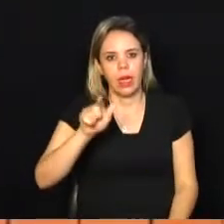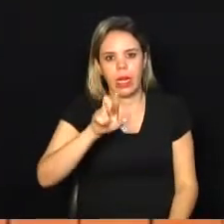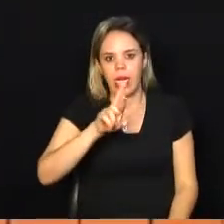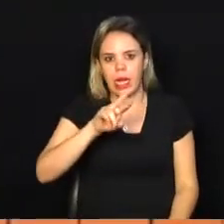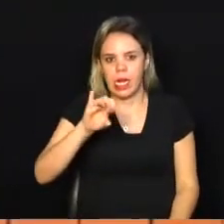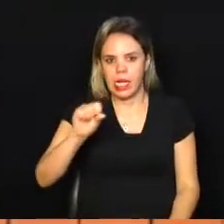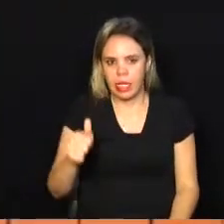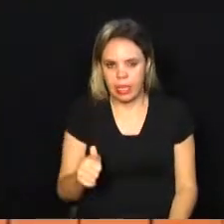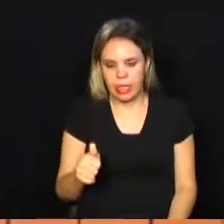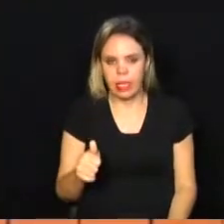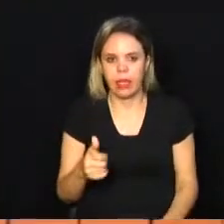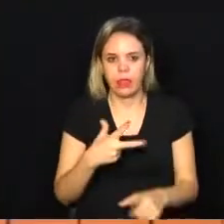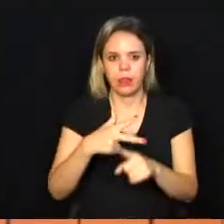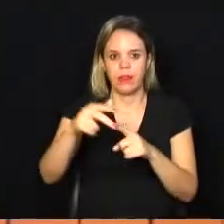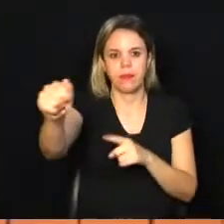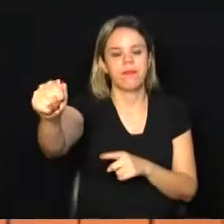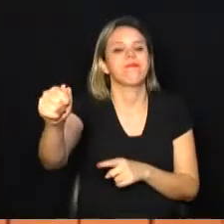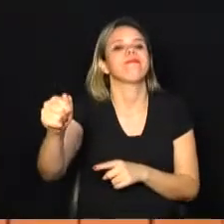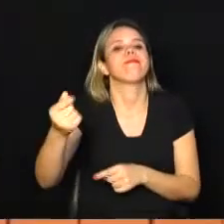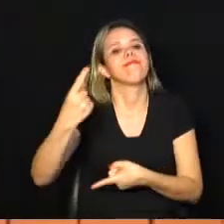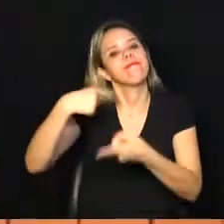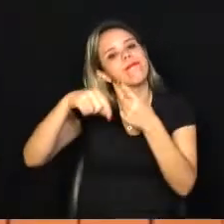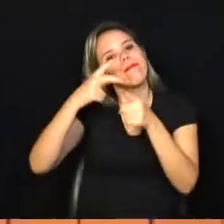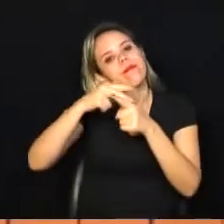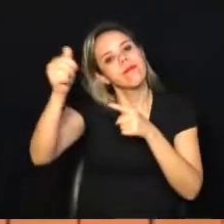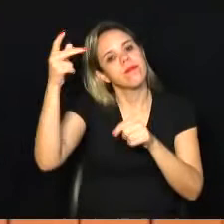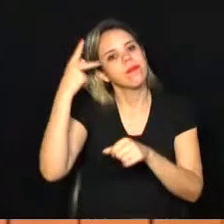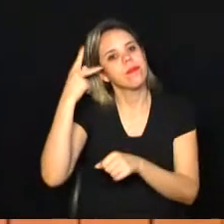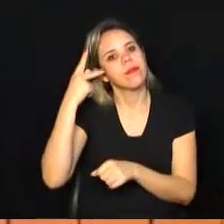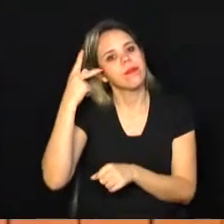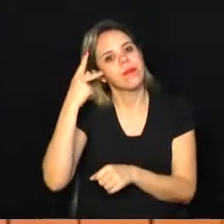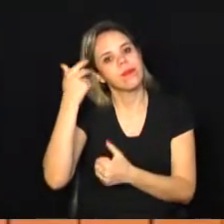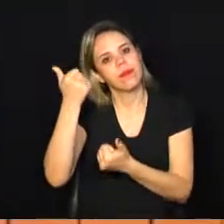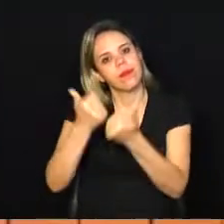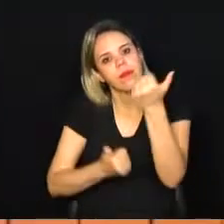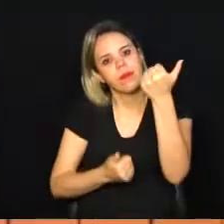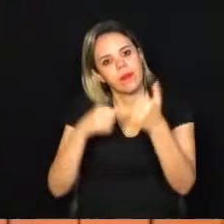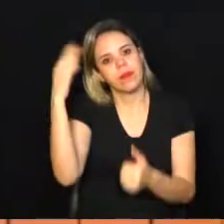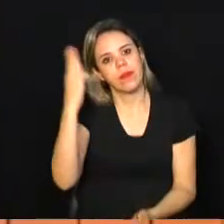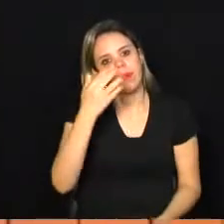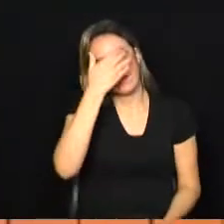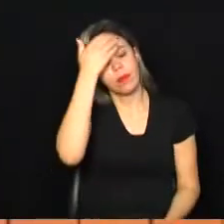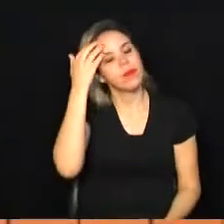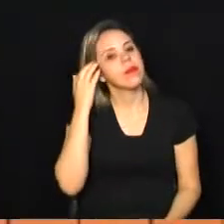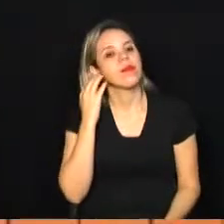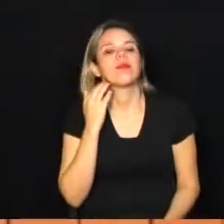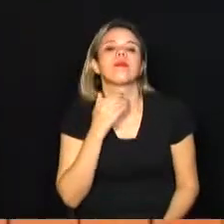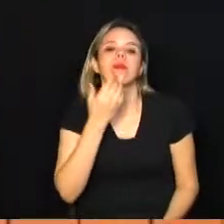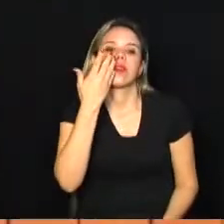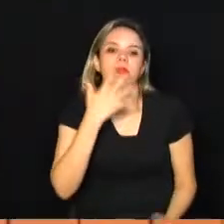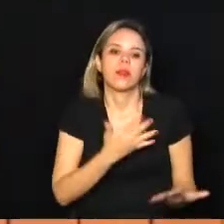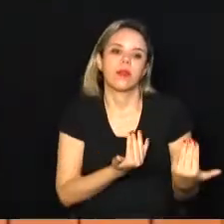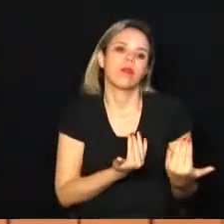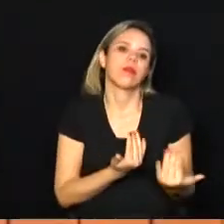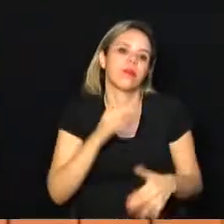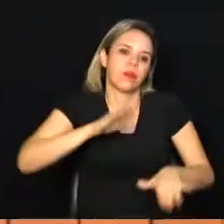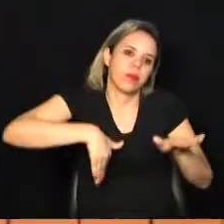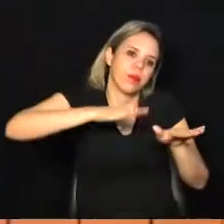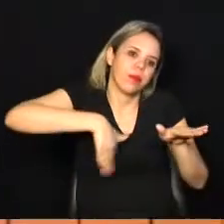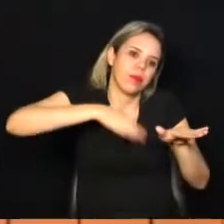foi campeã, recordista paulista, vice-campeã brasileira, infanto-juvenil de